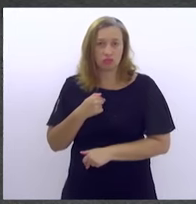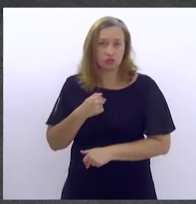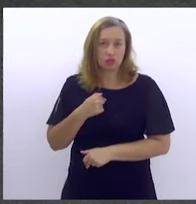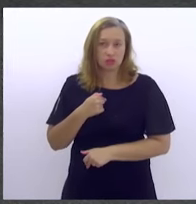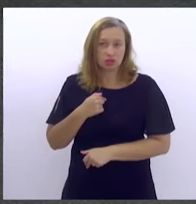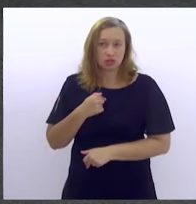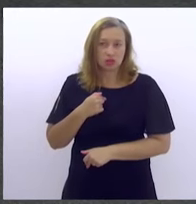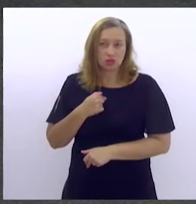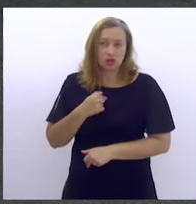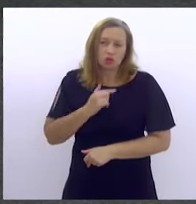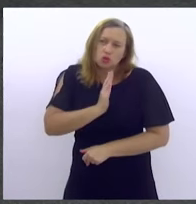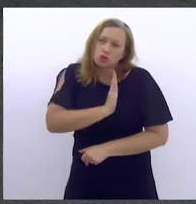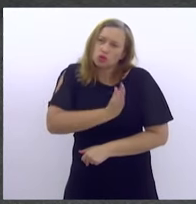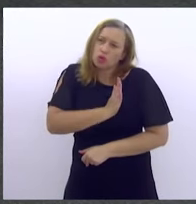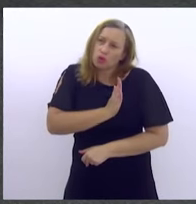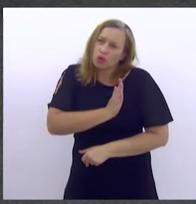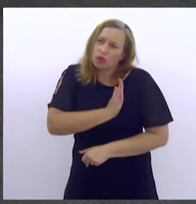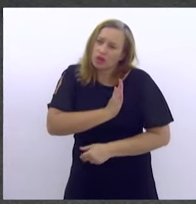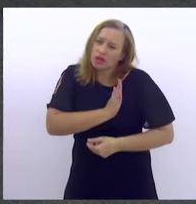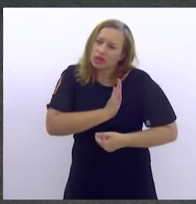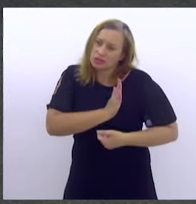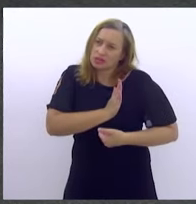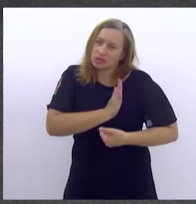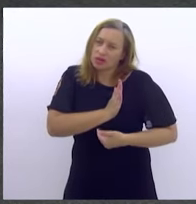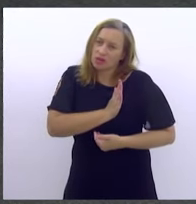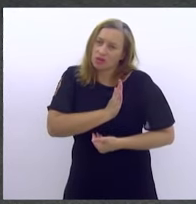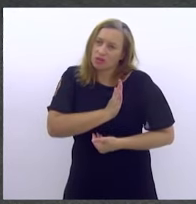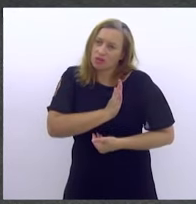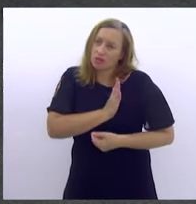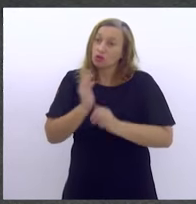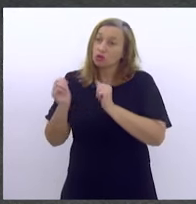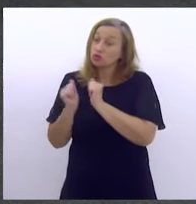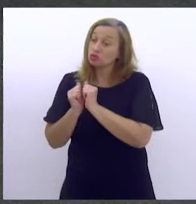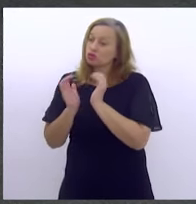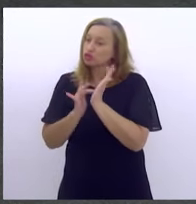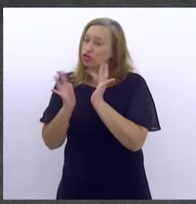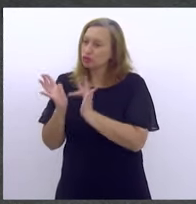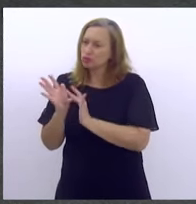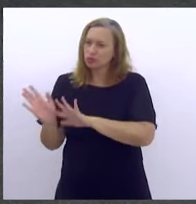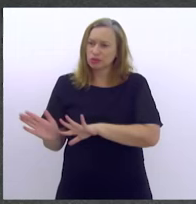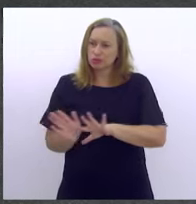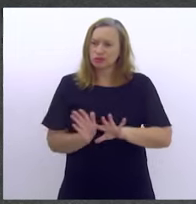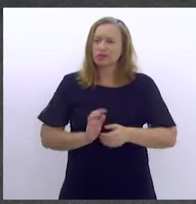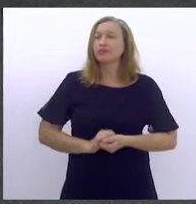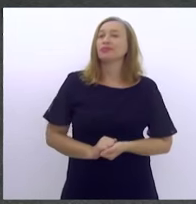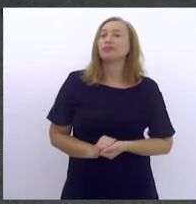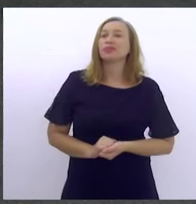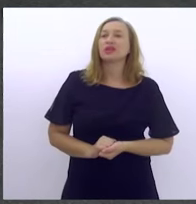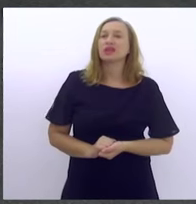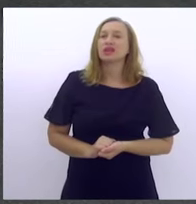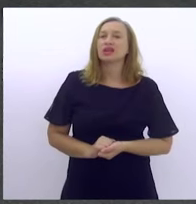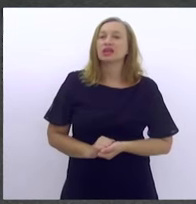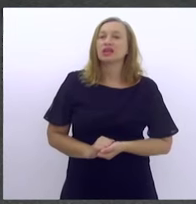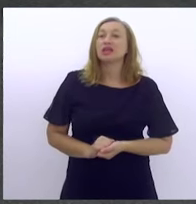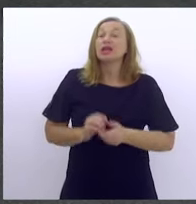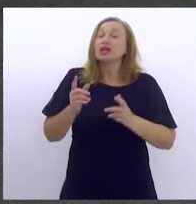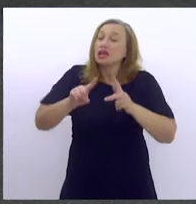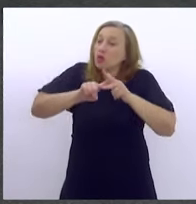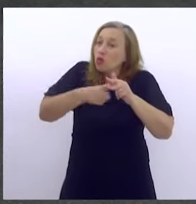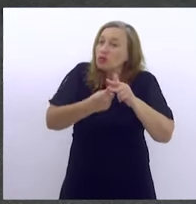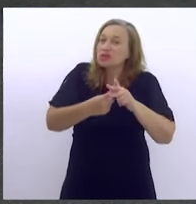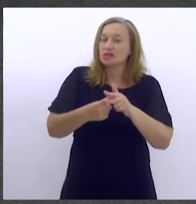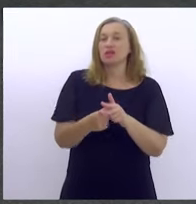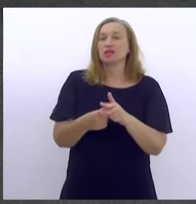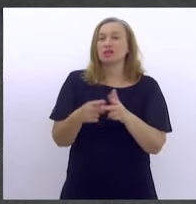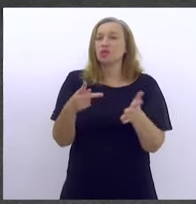o seu coração do lado do esquerdo do seu, a mão no lado esquerdo do seu coração e que corrija o